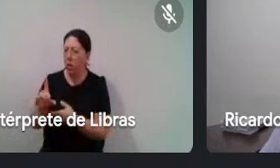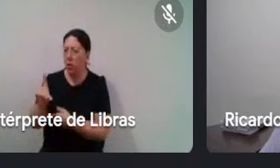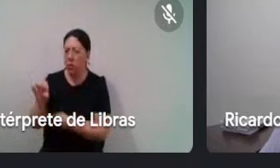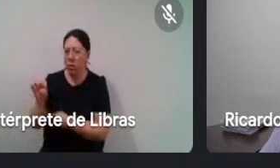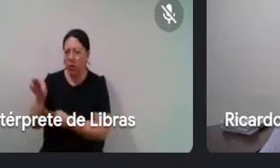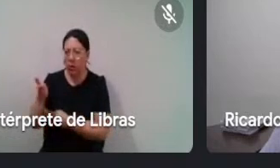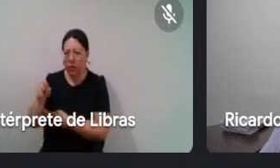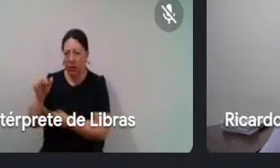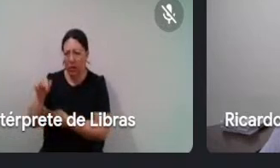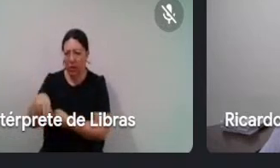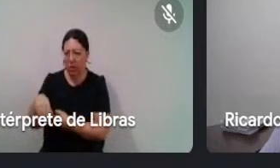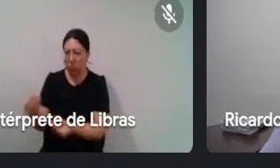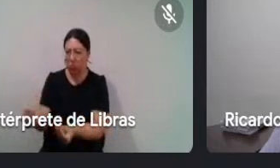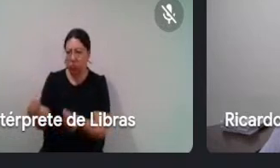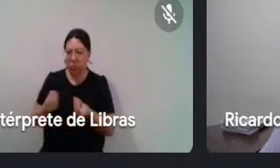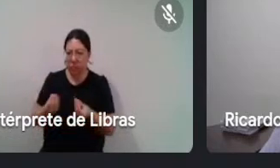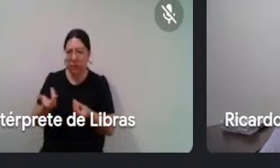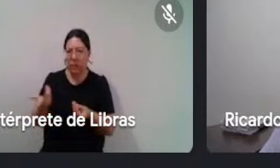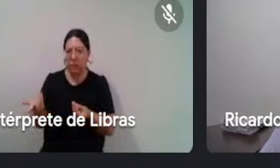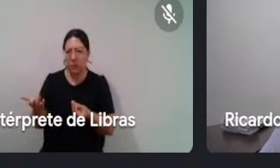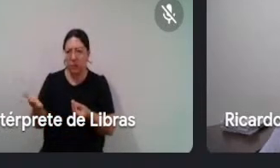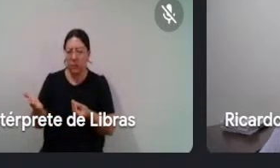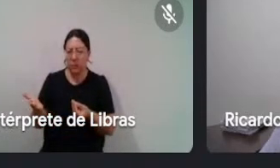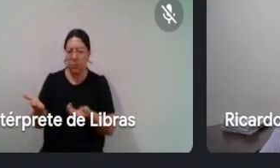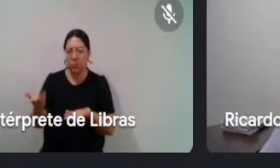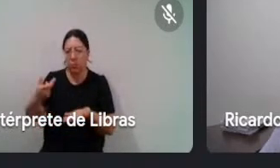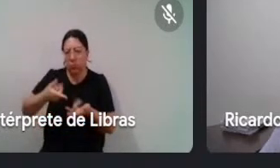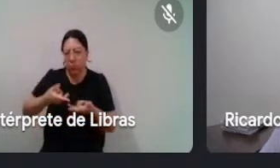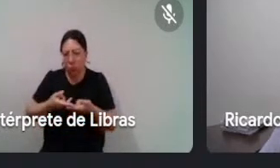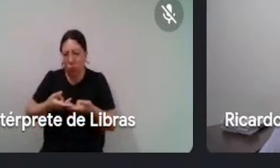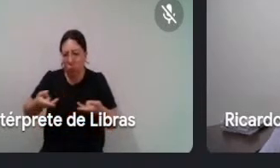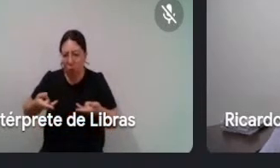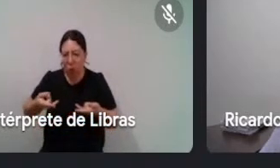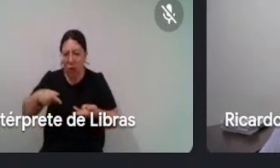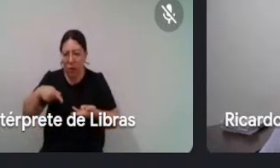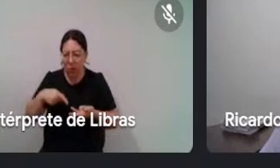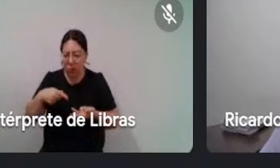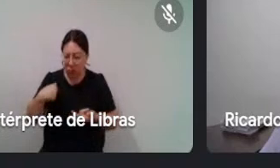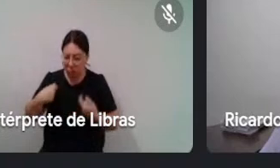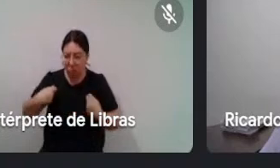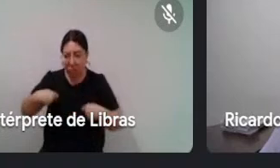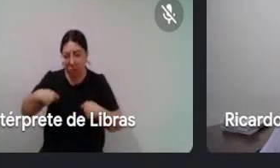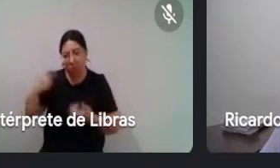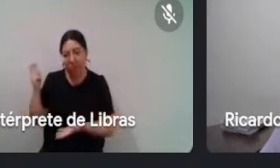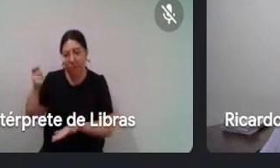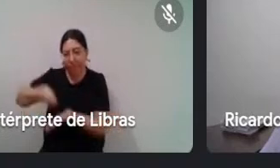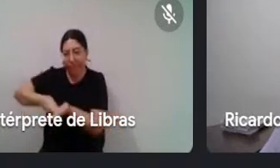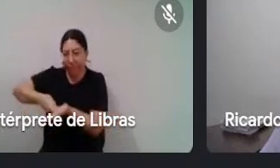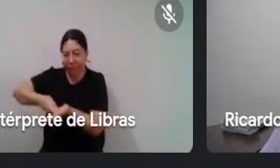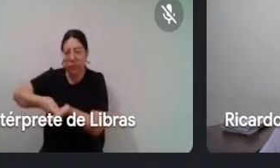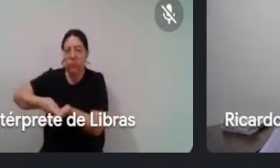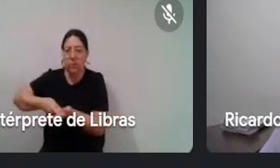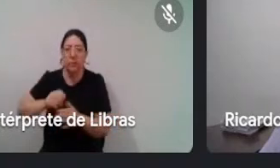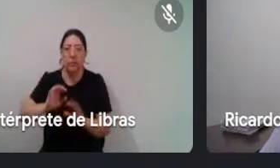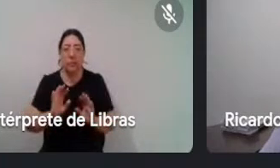paguei. Ocorre, senhor presidente, que o TSE tem entendimento que o IPVA...